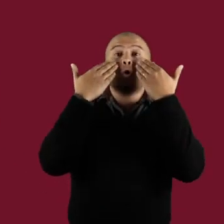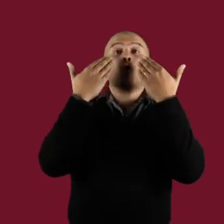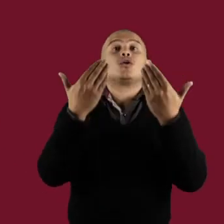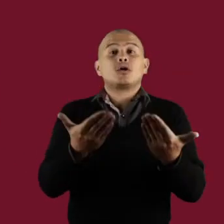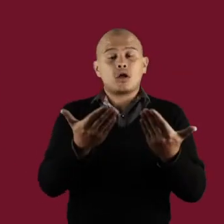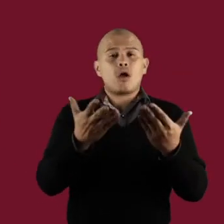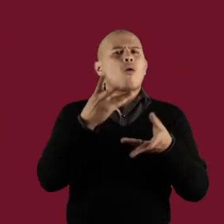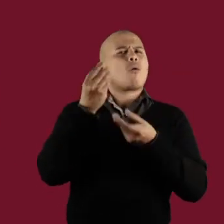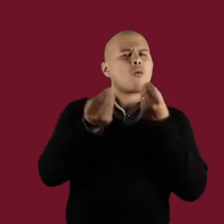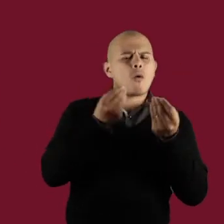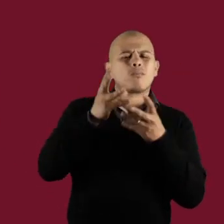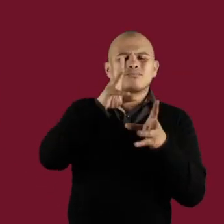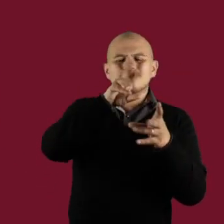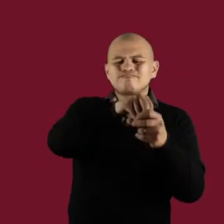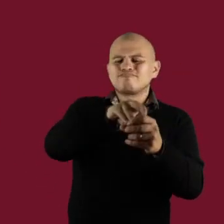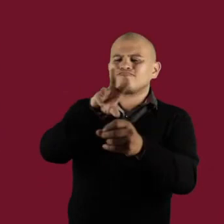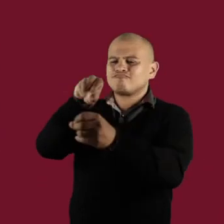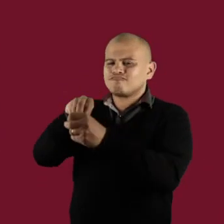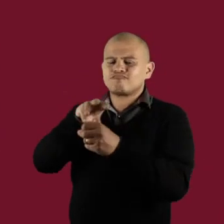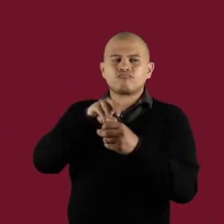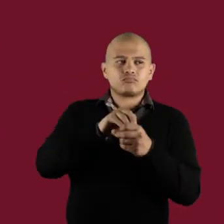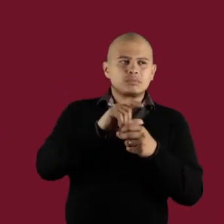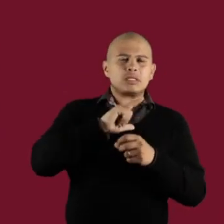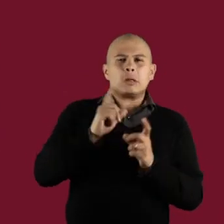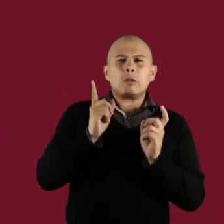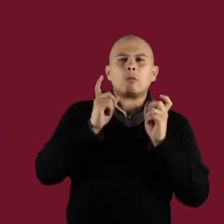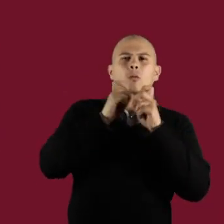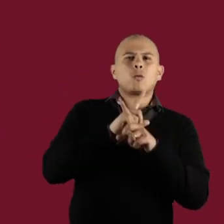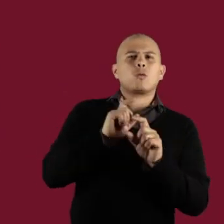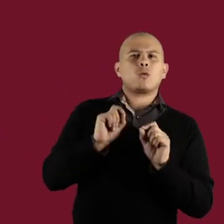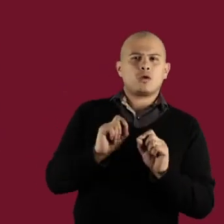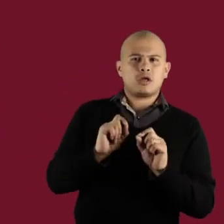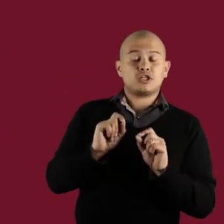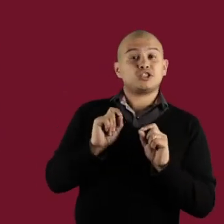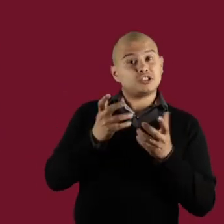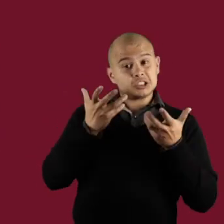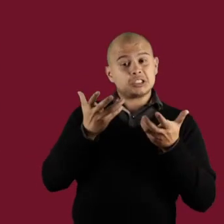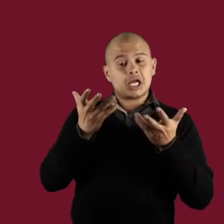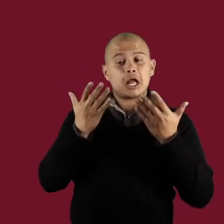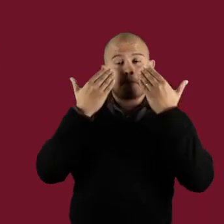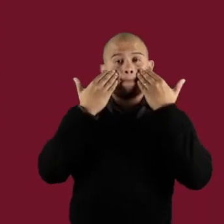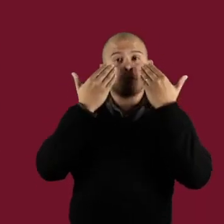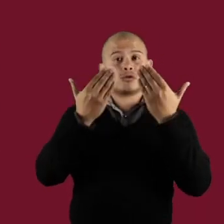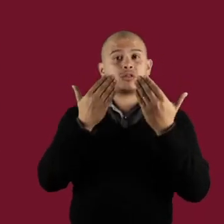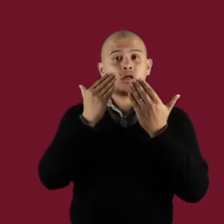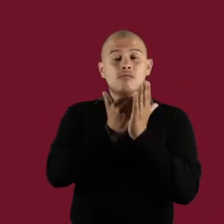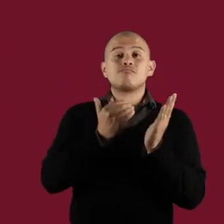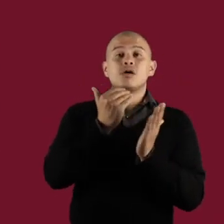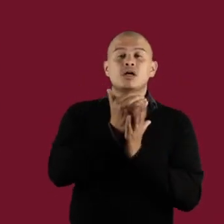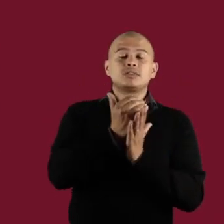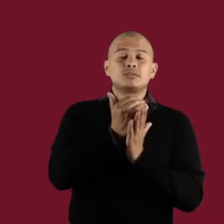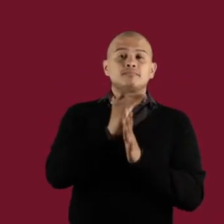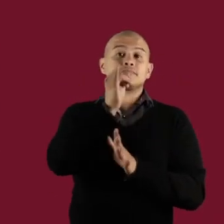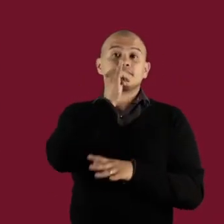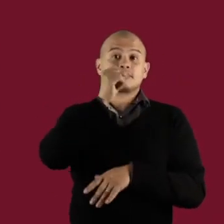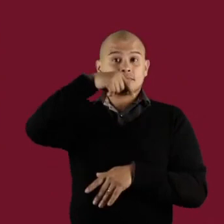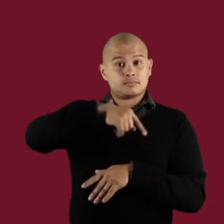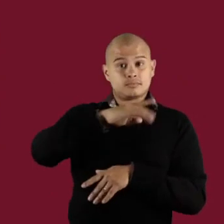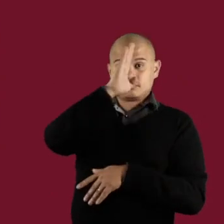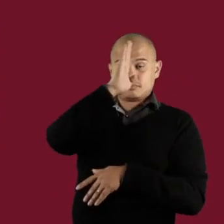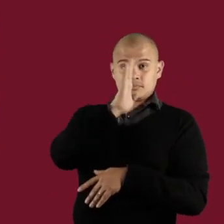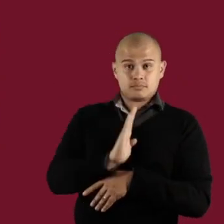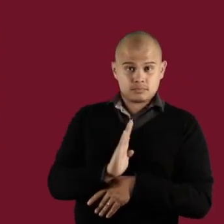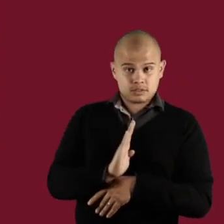daquele documento, não é verdade? Nós realçamos os nossos países. A questão dos indígenas, por exemplo, no Brasil, a